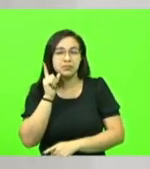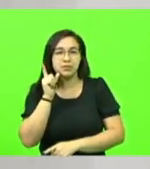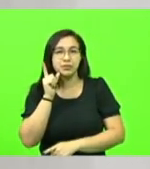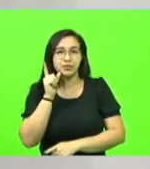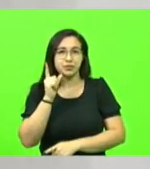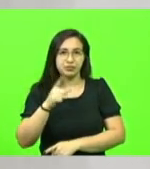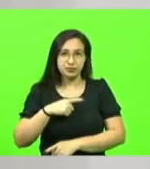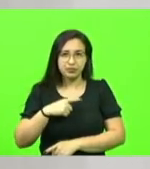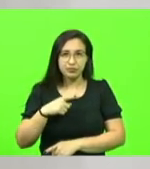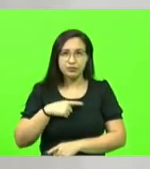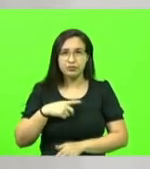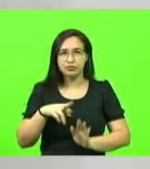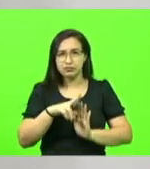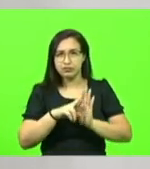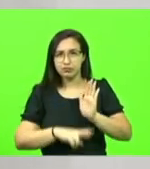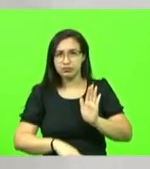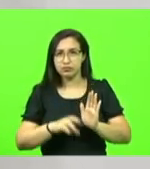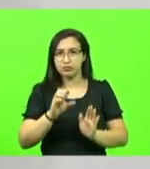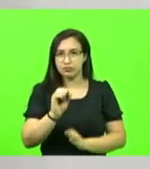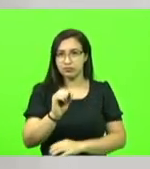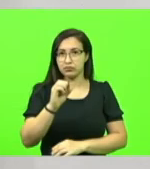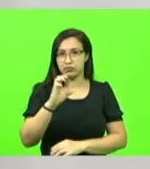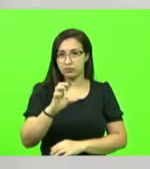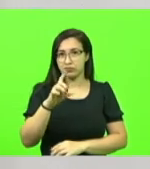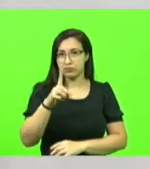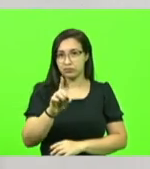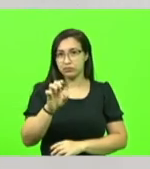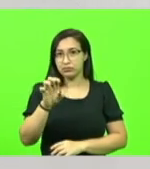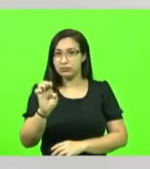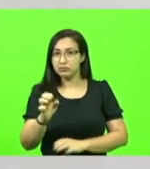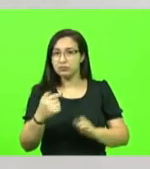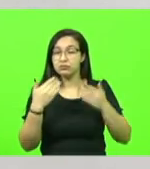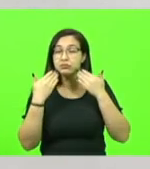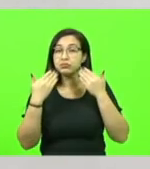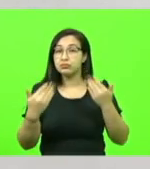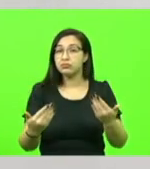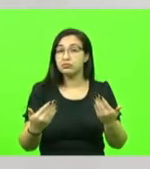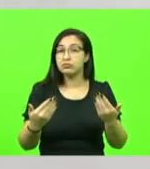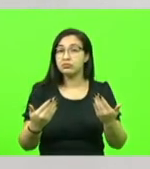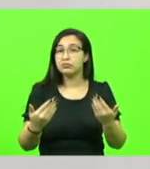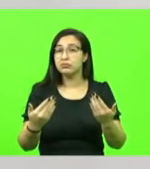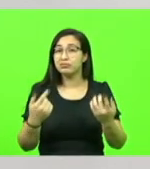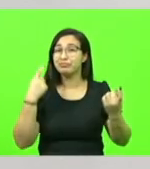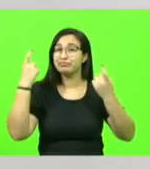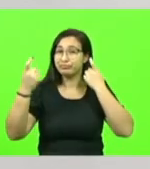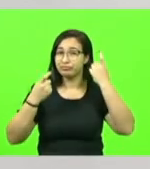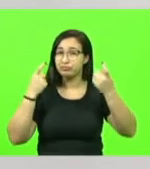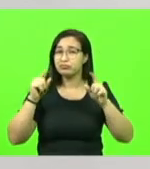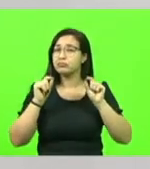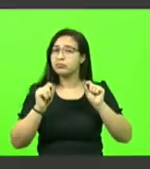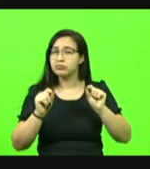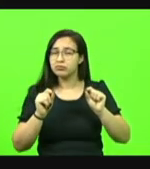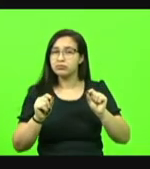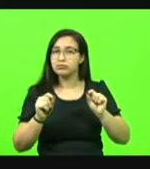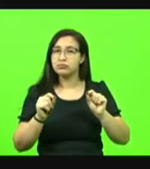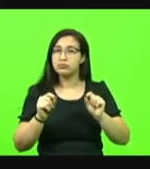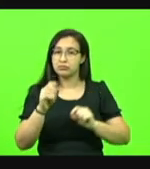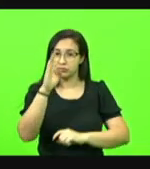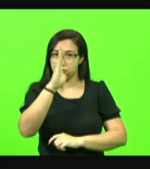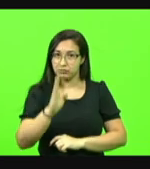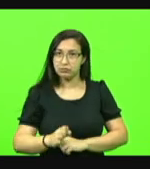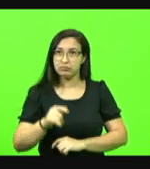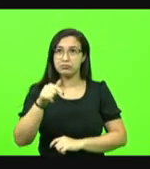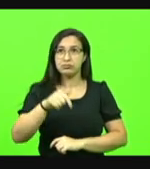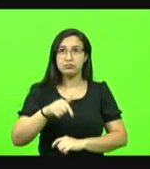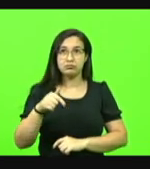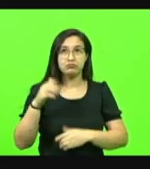um relatório da OCDE mostrando algo muito preocupante. O Brasil, segundo esse relatório